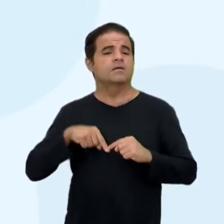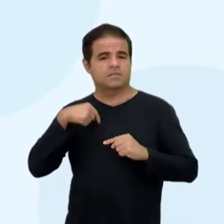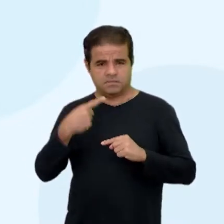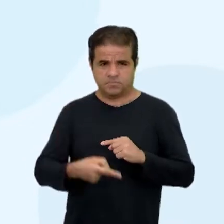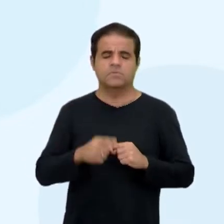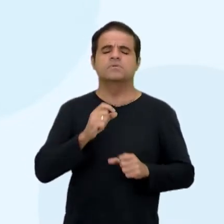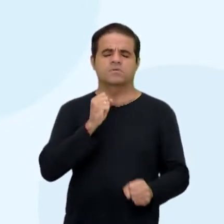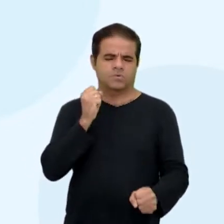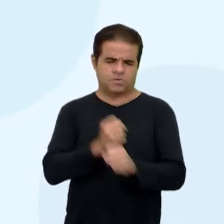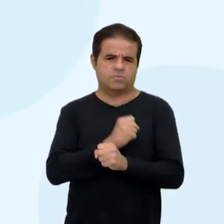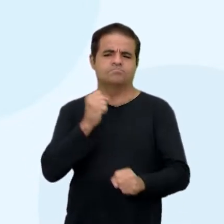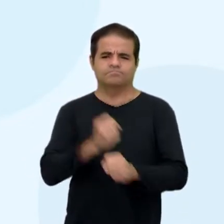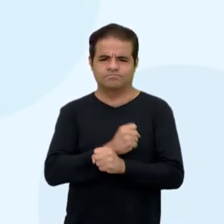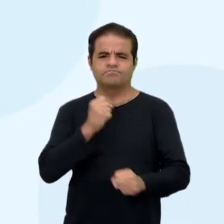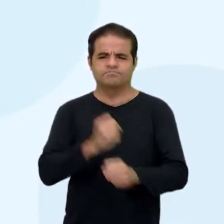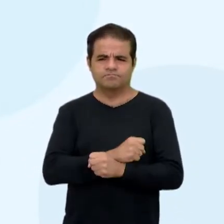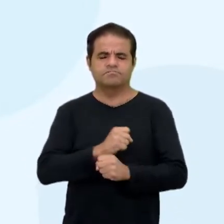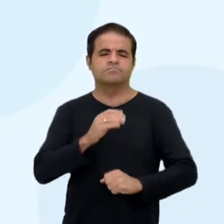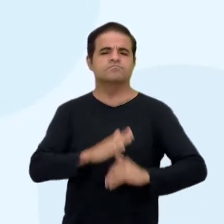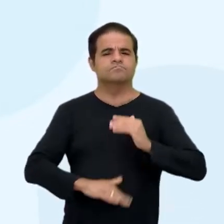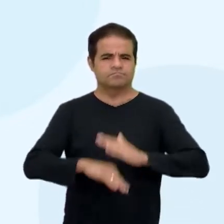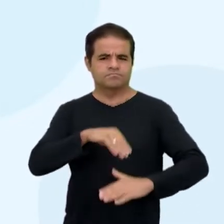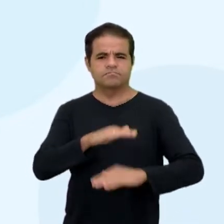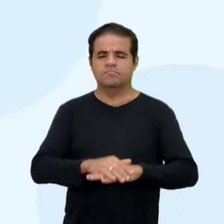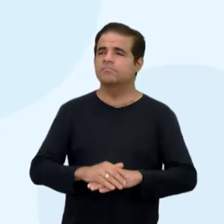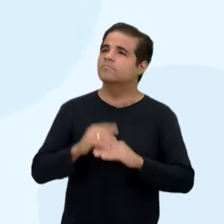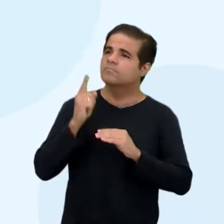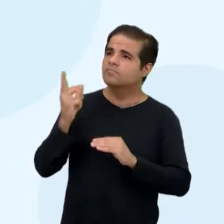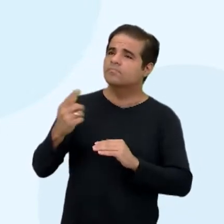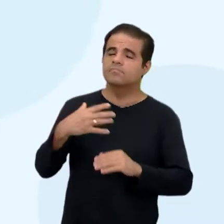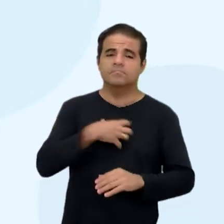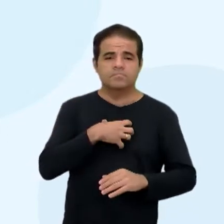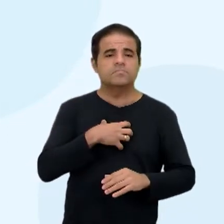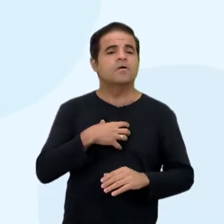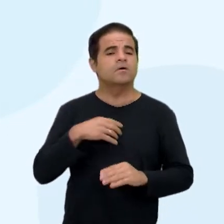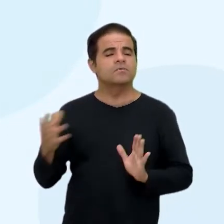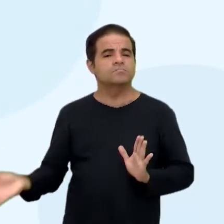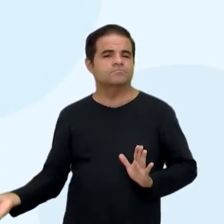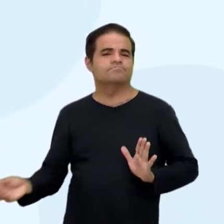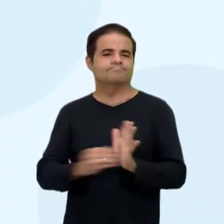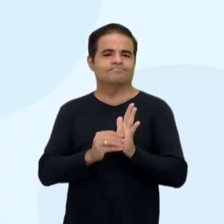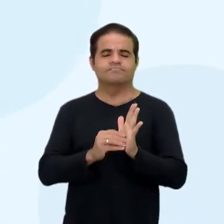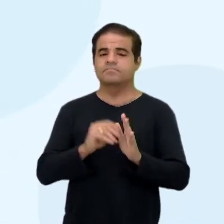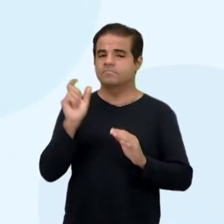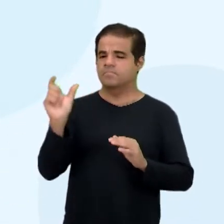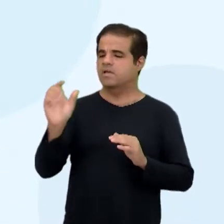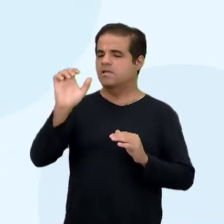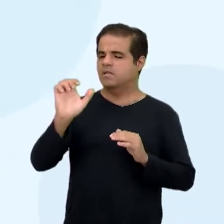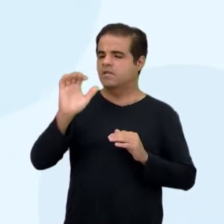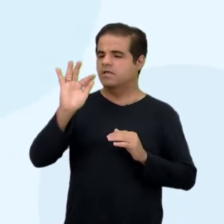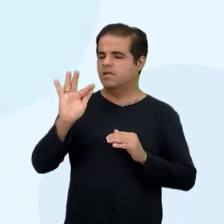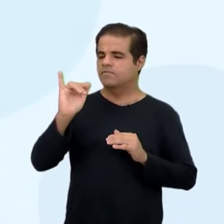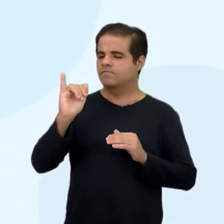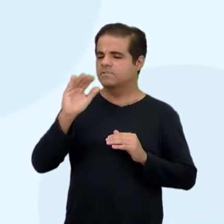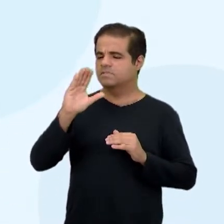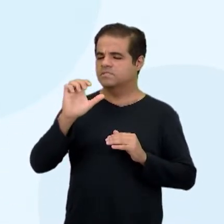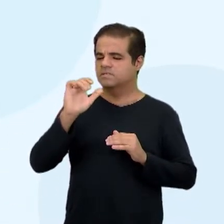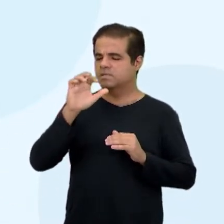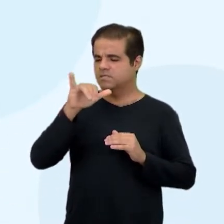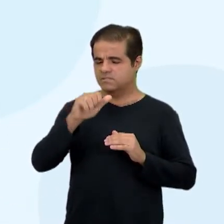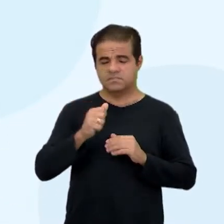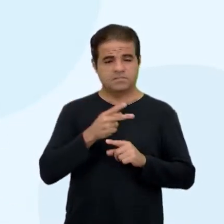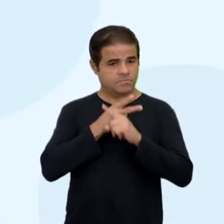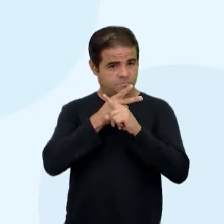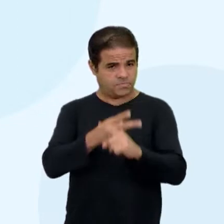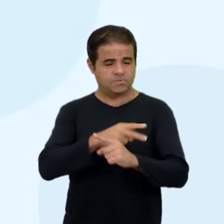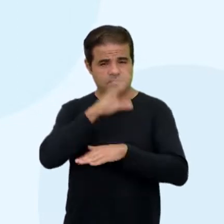você constrói uma coisa real. Veja se funciona. Eu quero deixar em destaque aqui a palavra eficiência. Se vocês procurarem aí